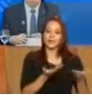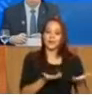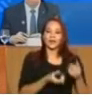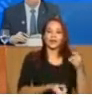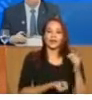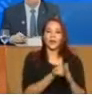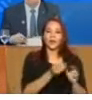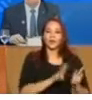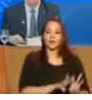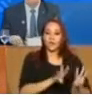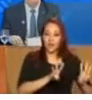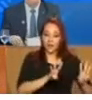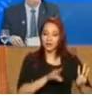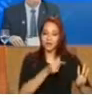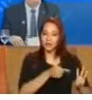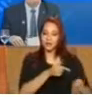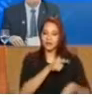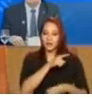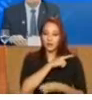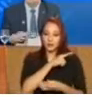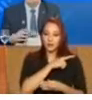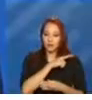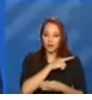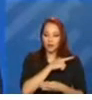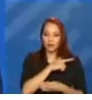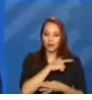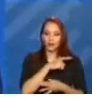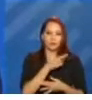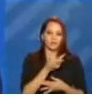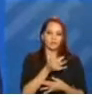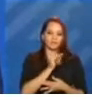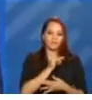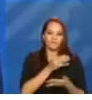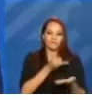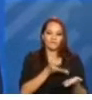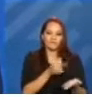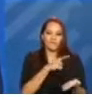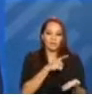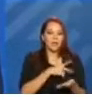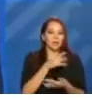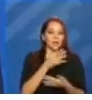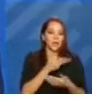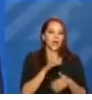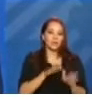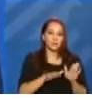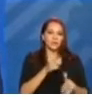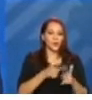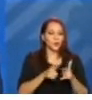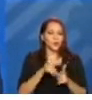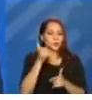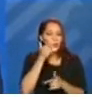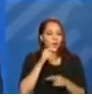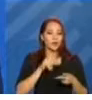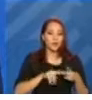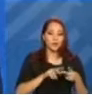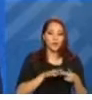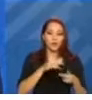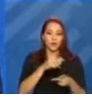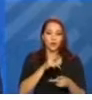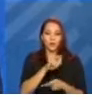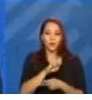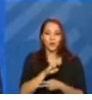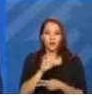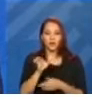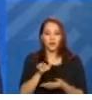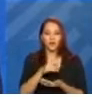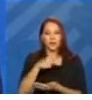site. Existe a questão do celular, existe o pré-pago, por isso